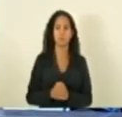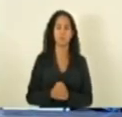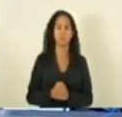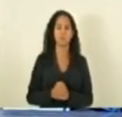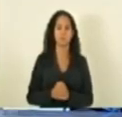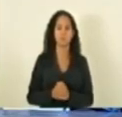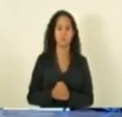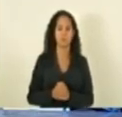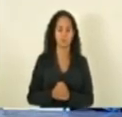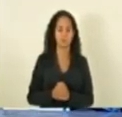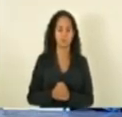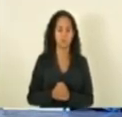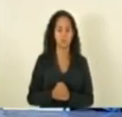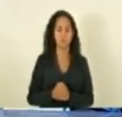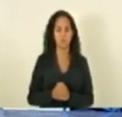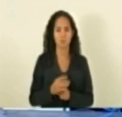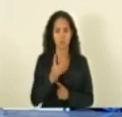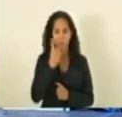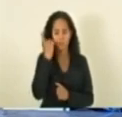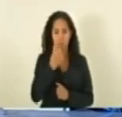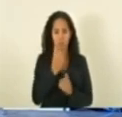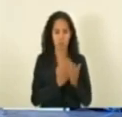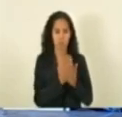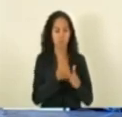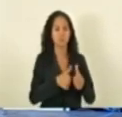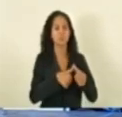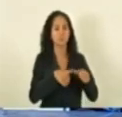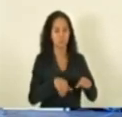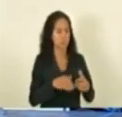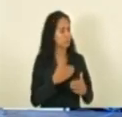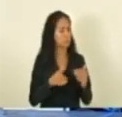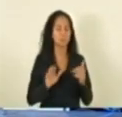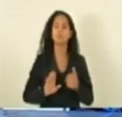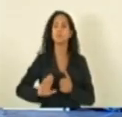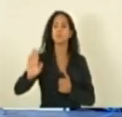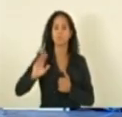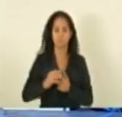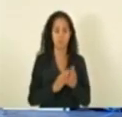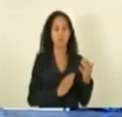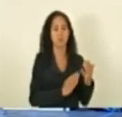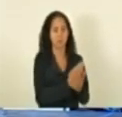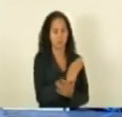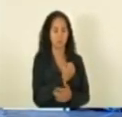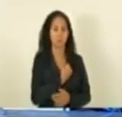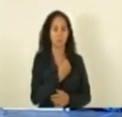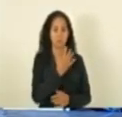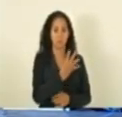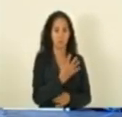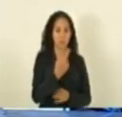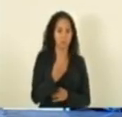Os deputados que o aprovam permaneçam como estão, os contrários se manifestam. Aprovado. Indicação